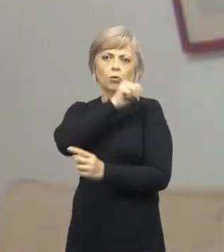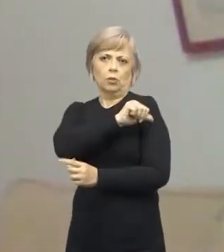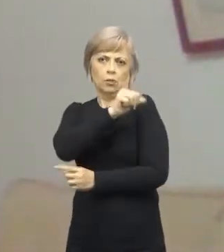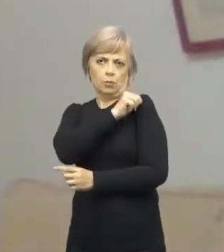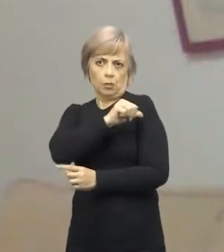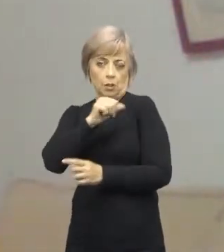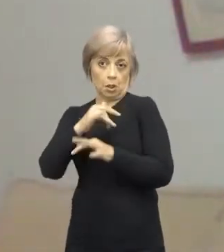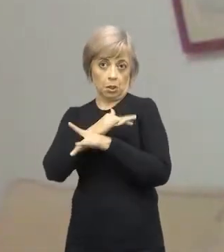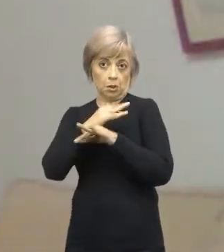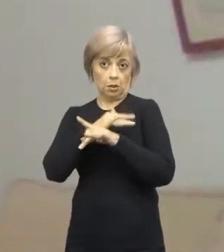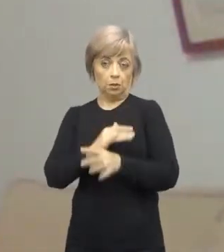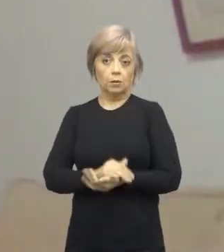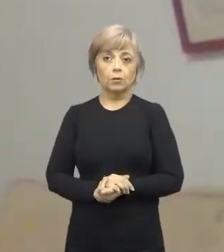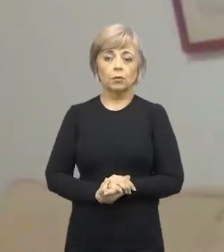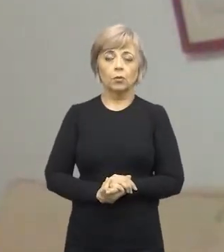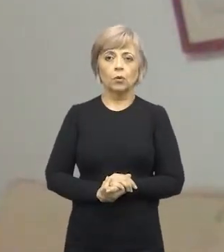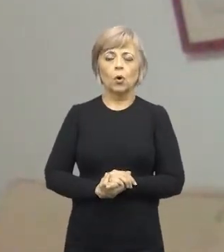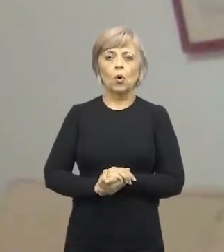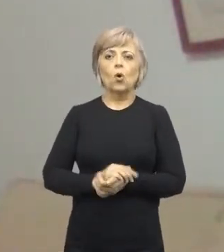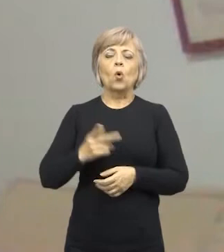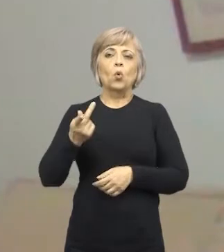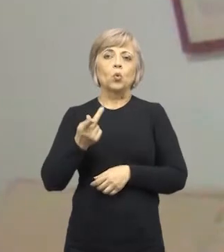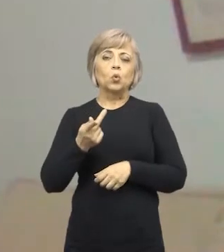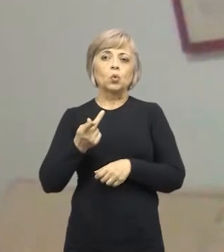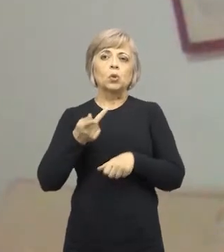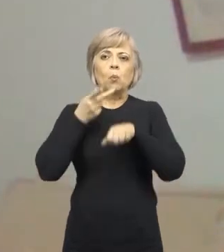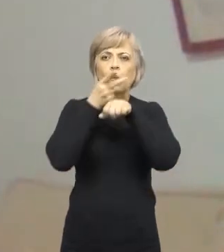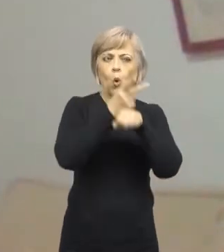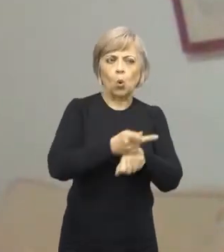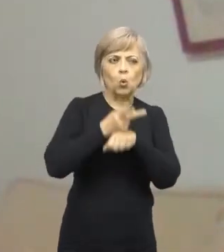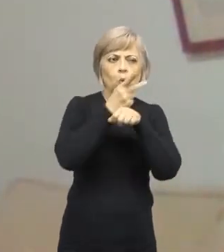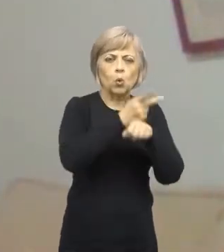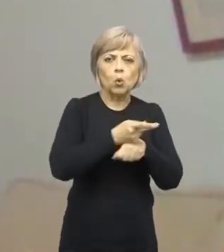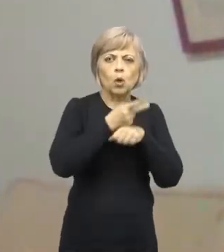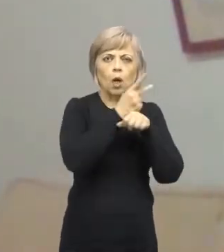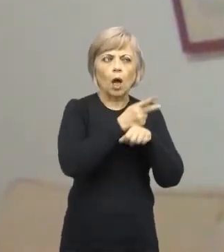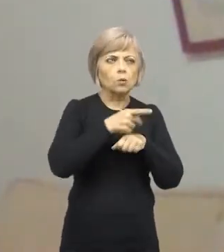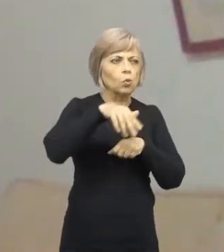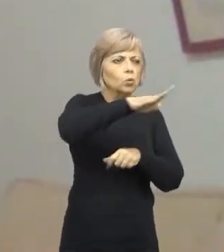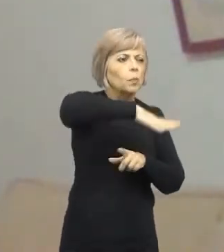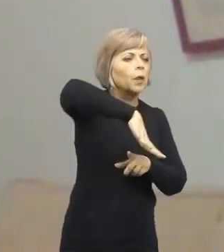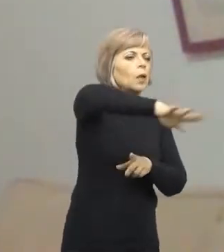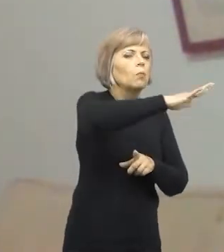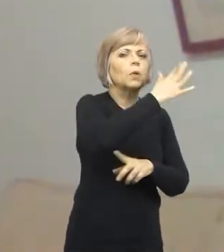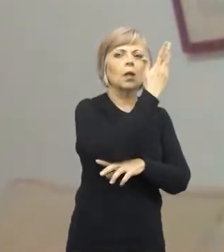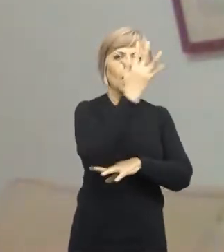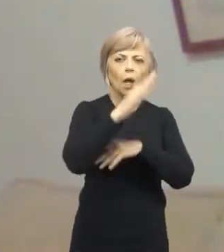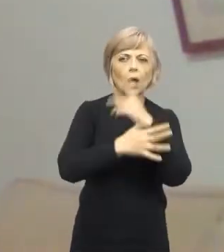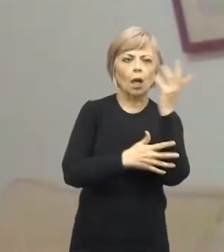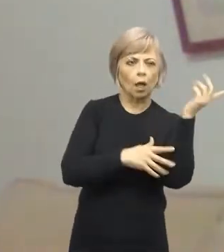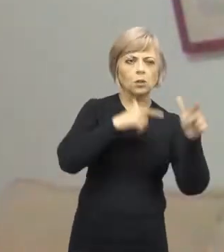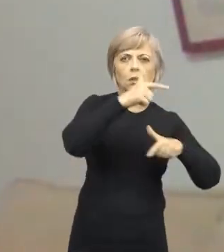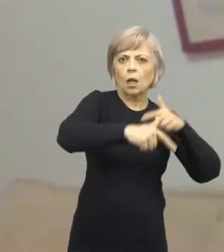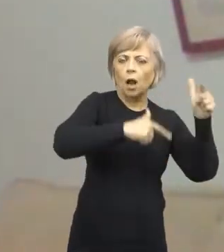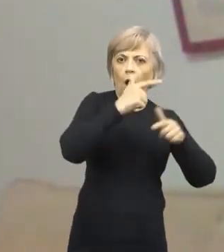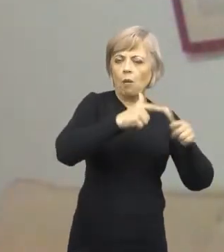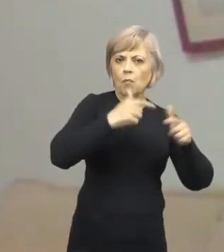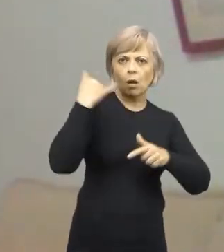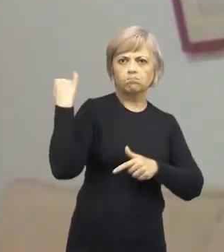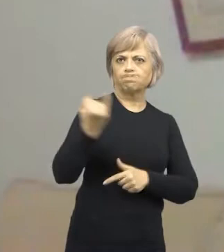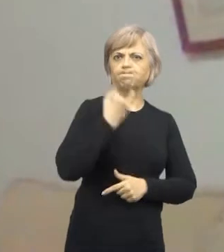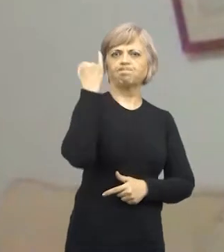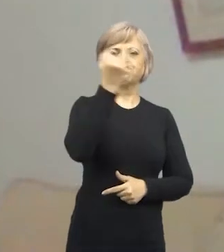Os procuradores, nesse caso de meio ambiente, têm tido uma atuação fundamental